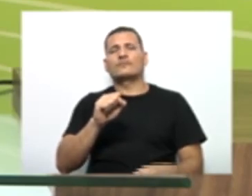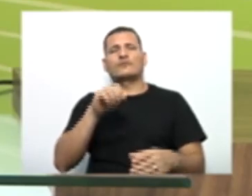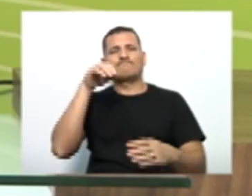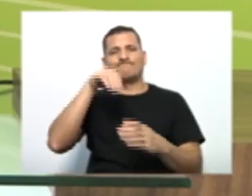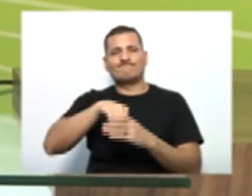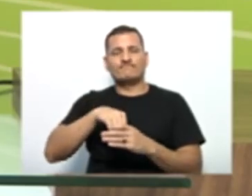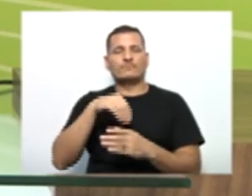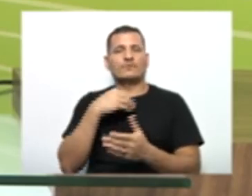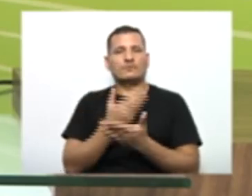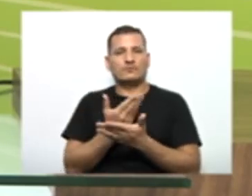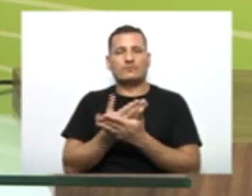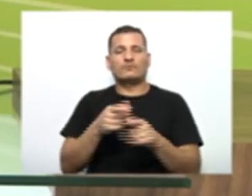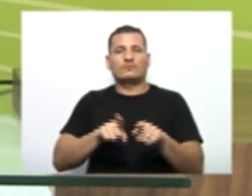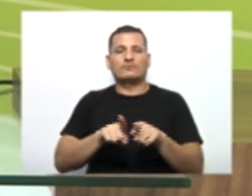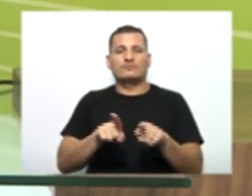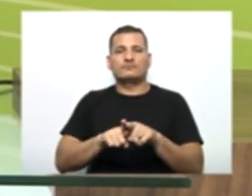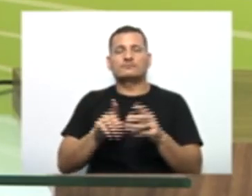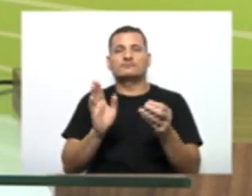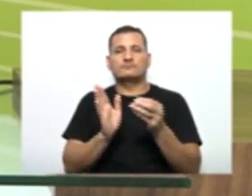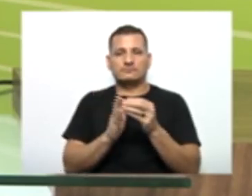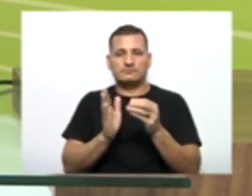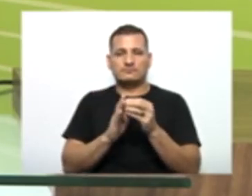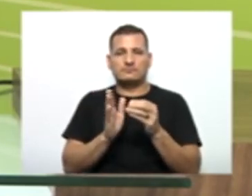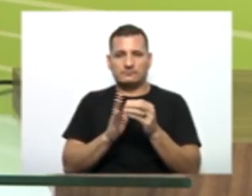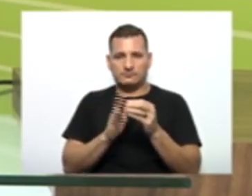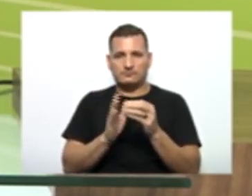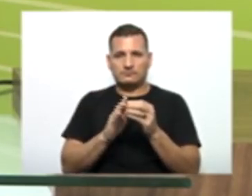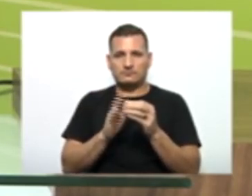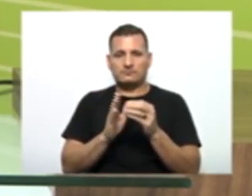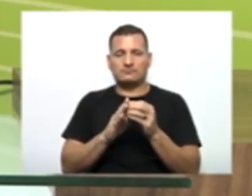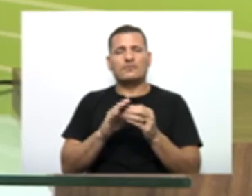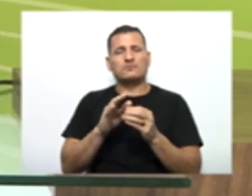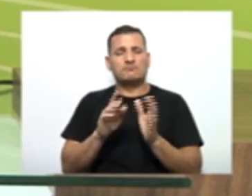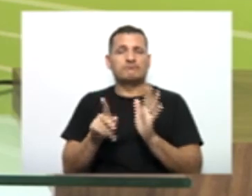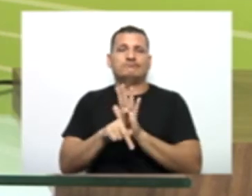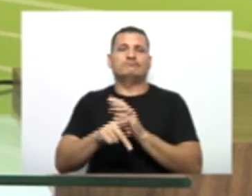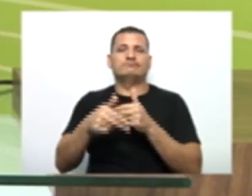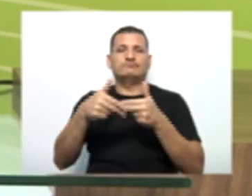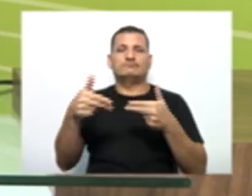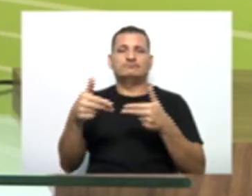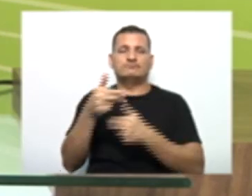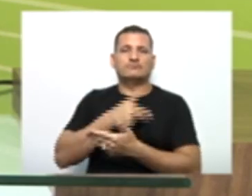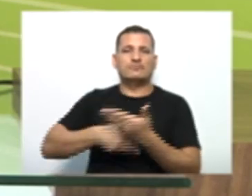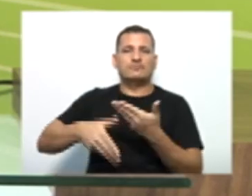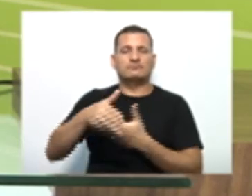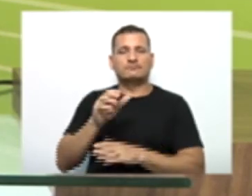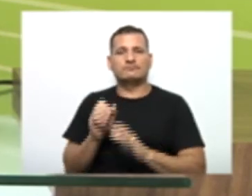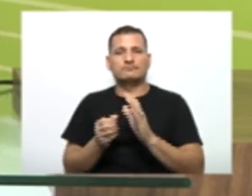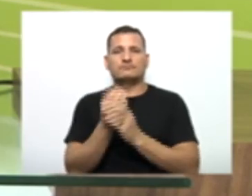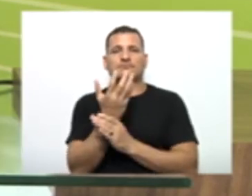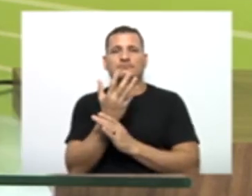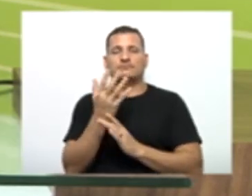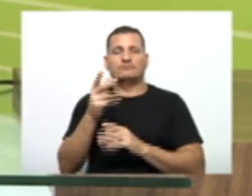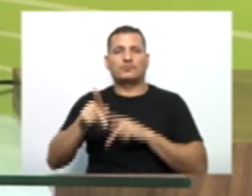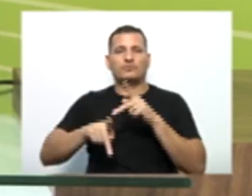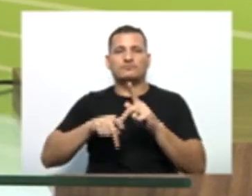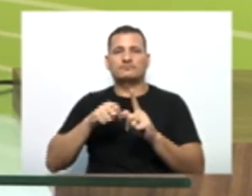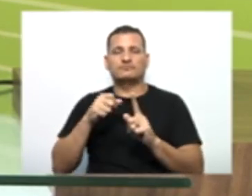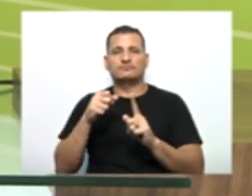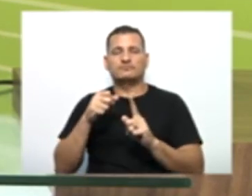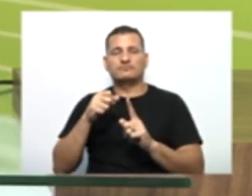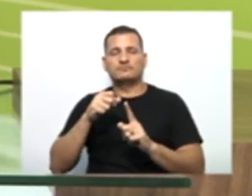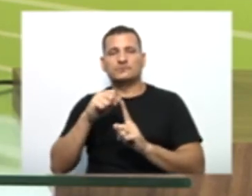ética. Eu achei muito lindo, eu sou realmente muito encantado com o trabalho que vocês fizeram, expondo o